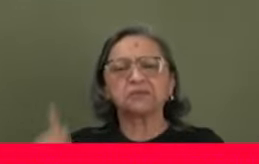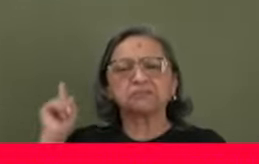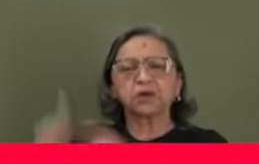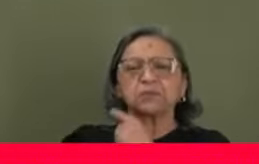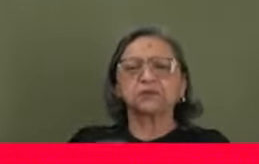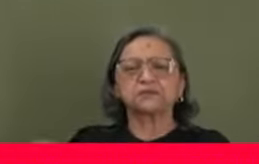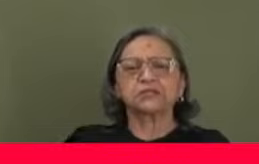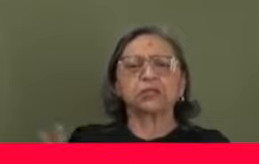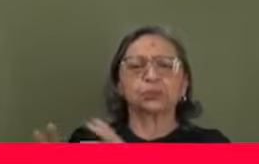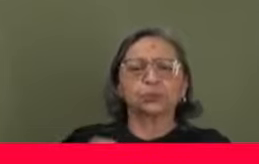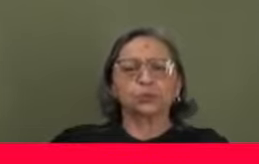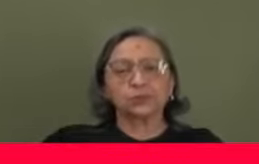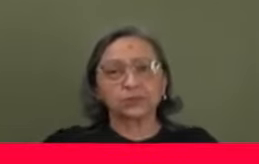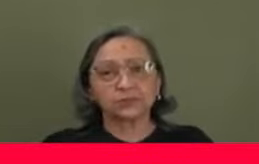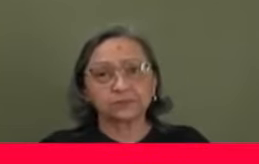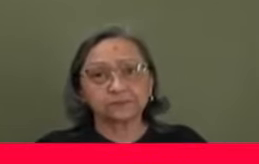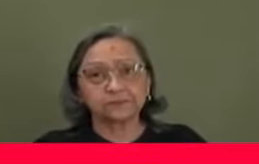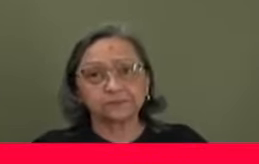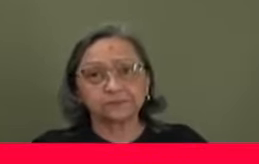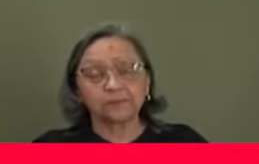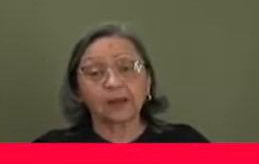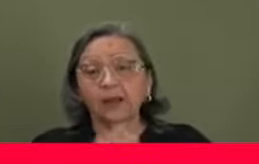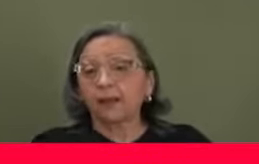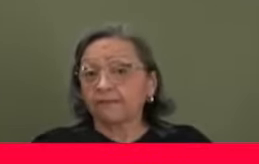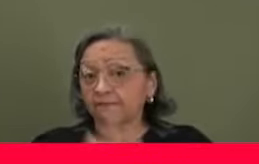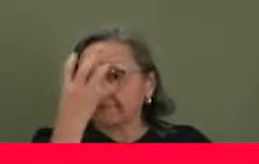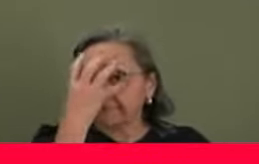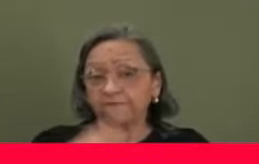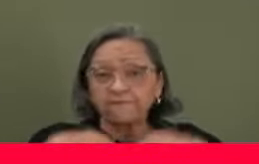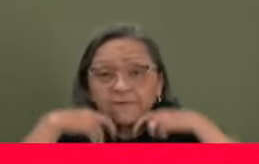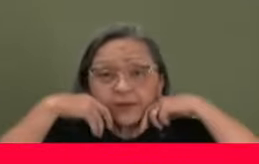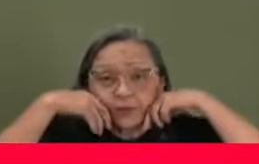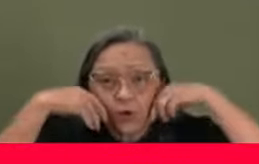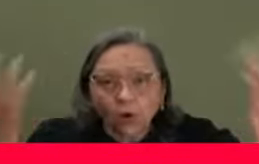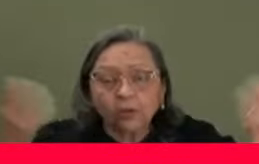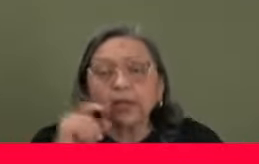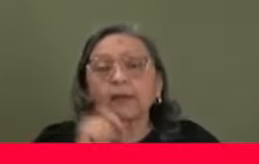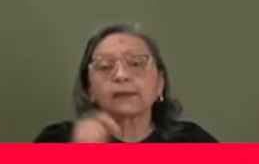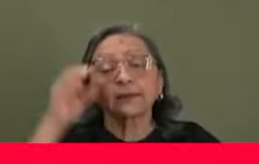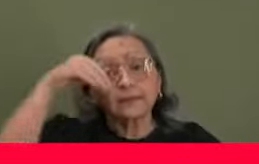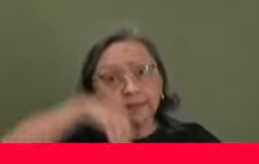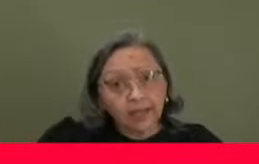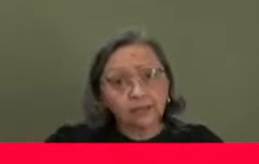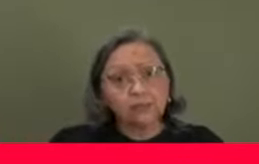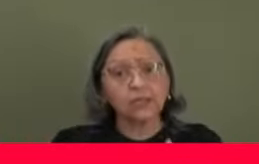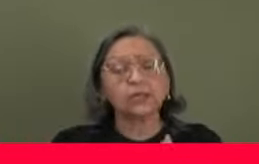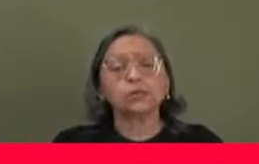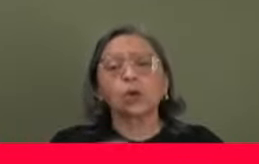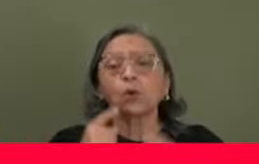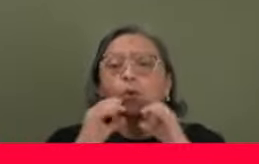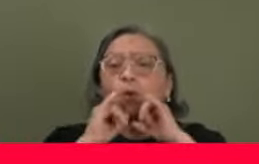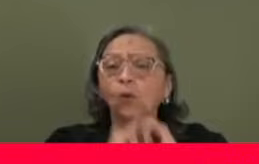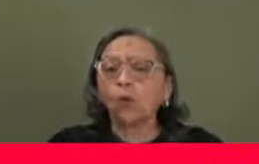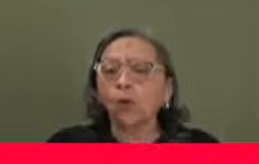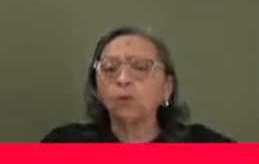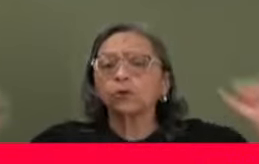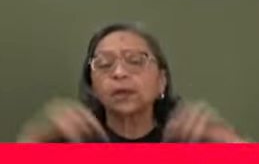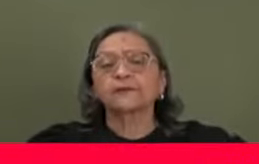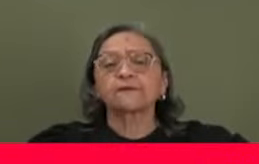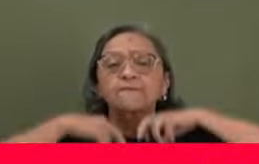tudo isso vergonha vergonha é aqui dentro do Senado que Eu comunico essa